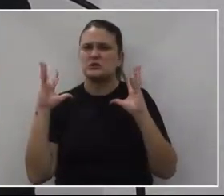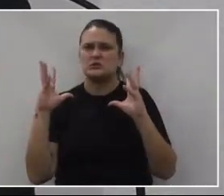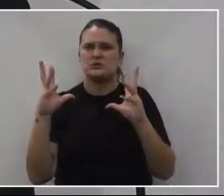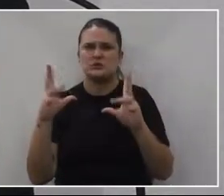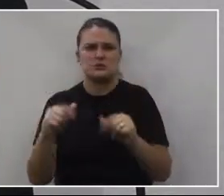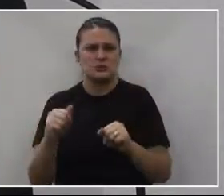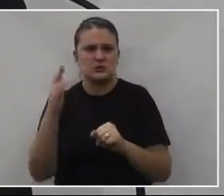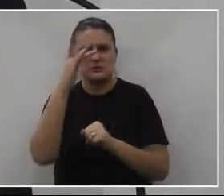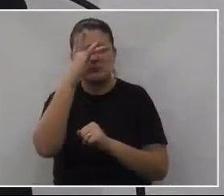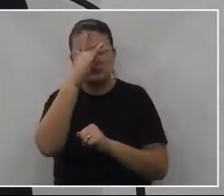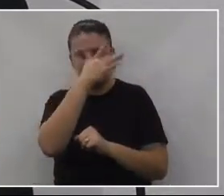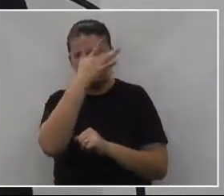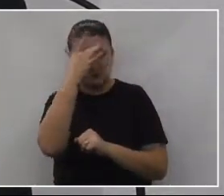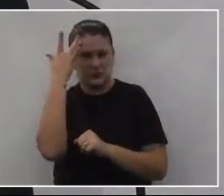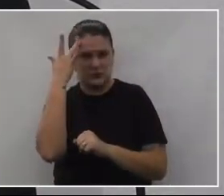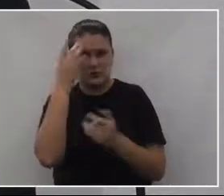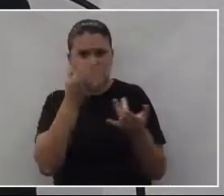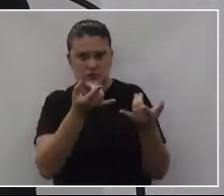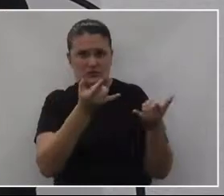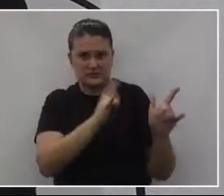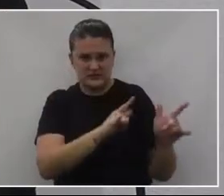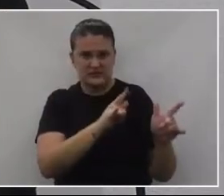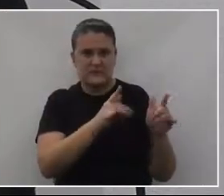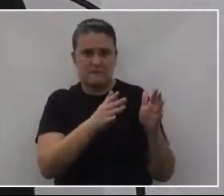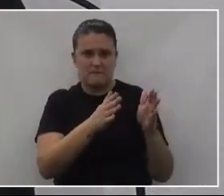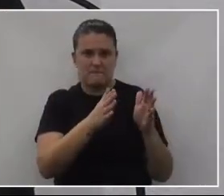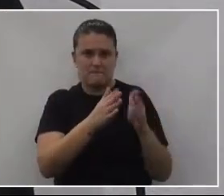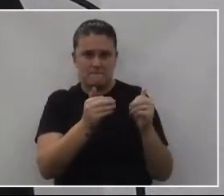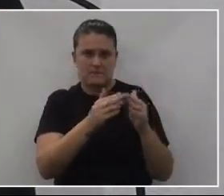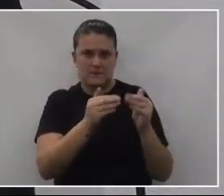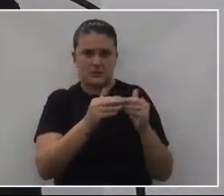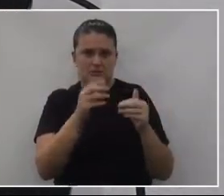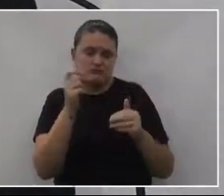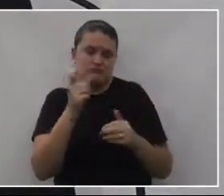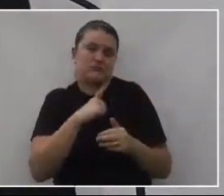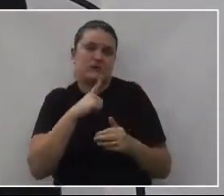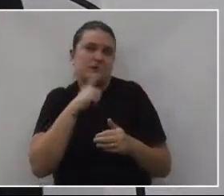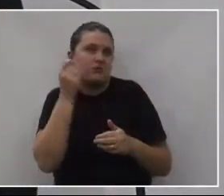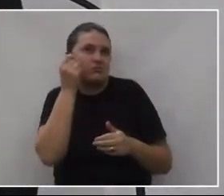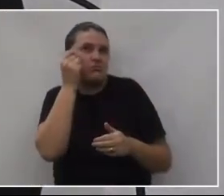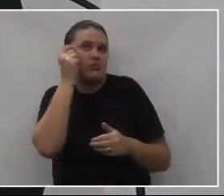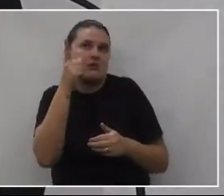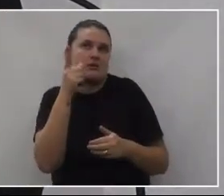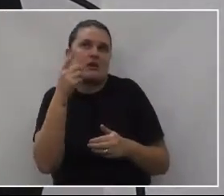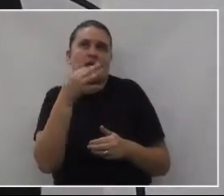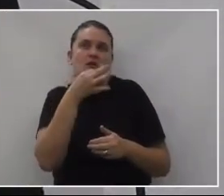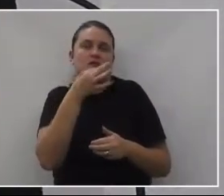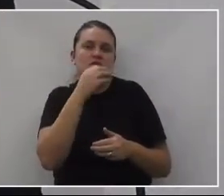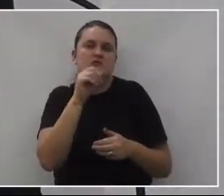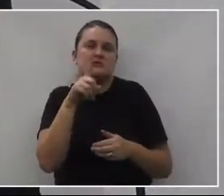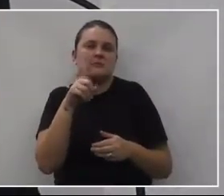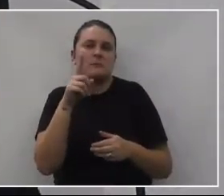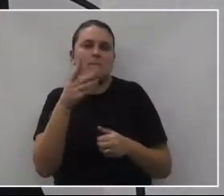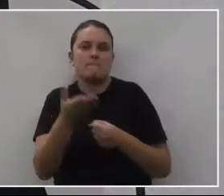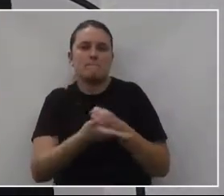vereadores, o pedido ali, porque quando você sugere algo, é algo que você entende que é o mais